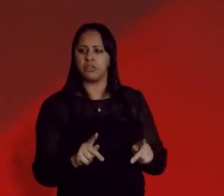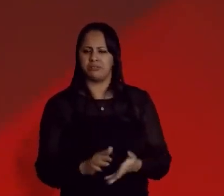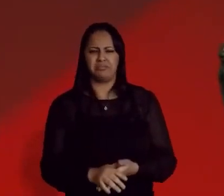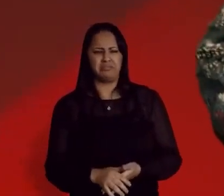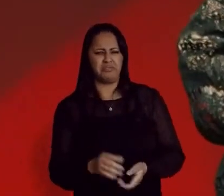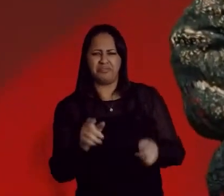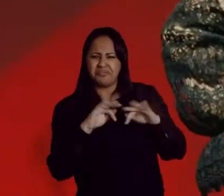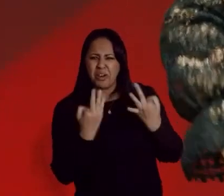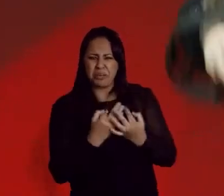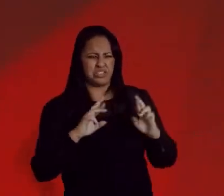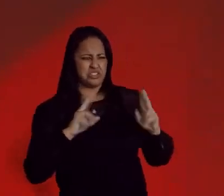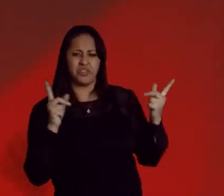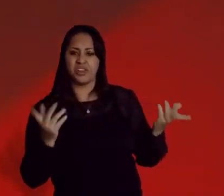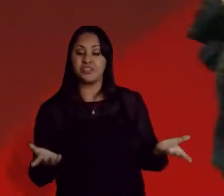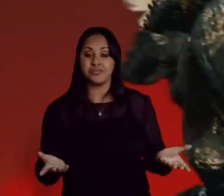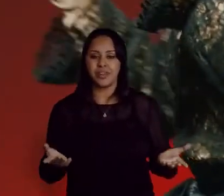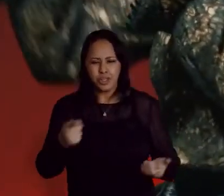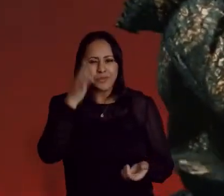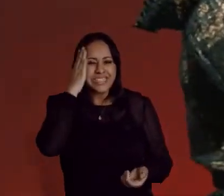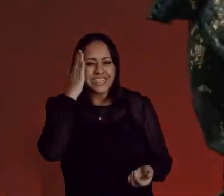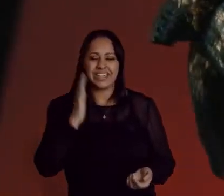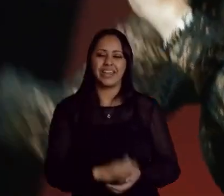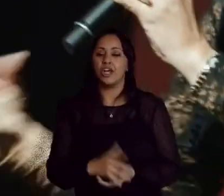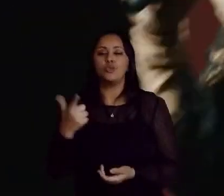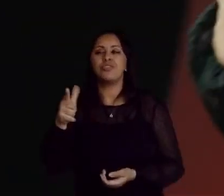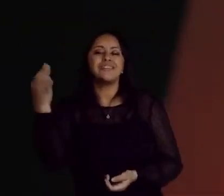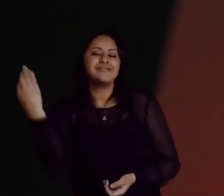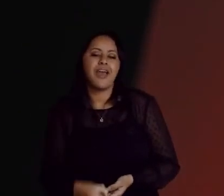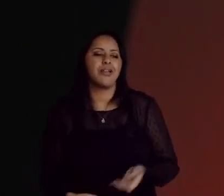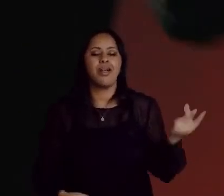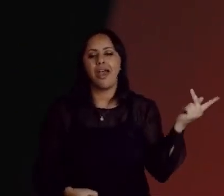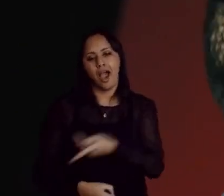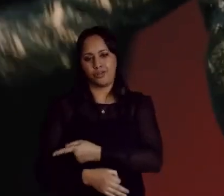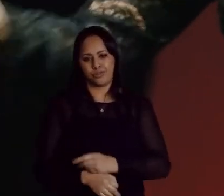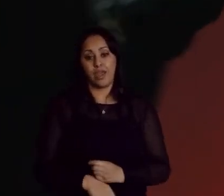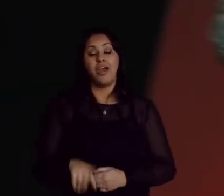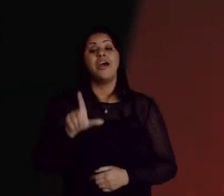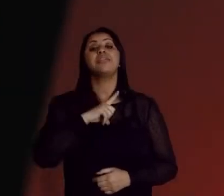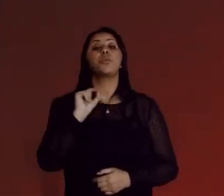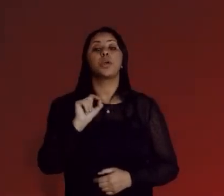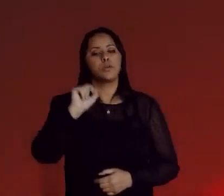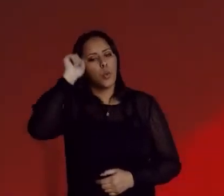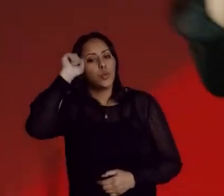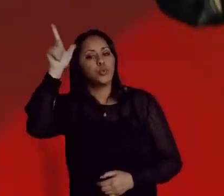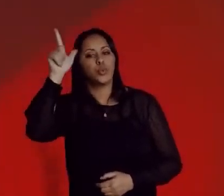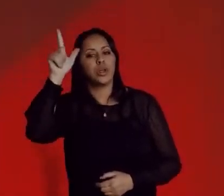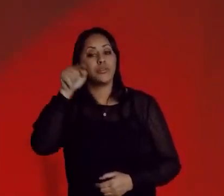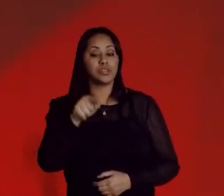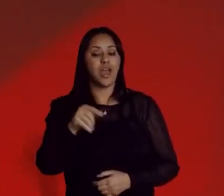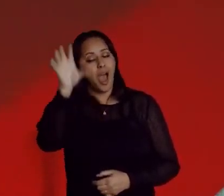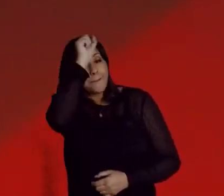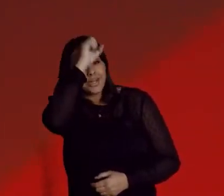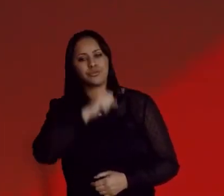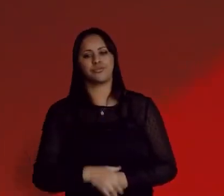família dura. É só para você entender que aqui não tem certo e errado, tem culturas que você aprende e que você tem que vir